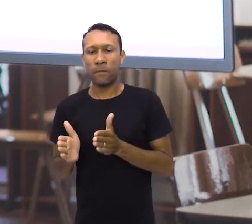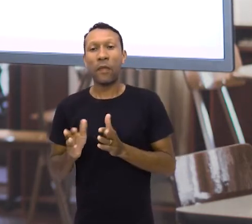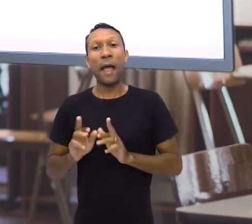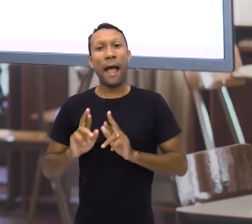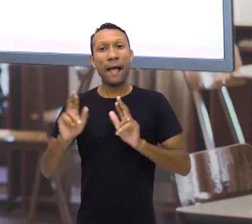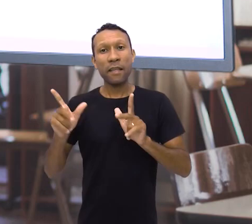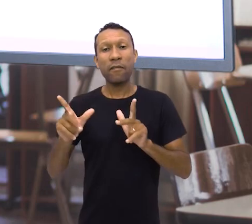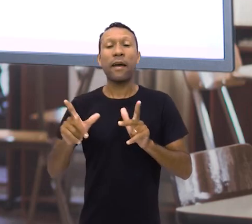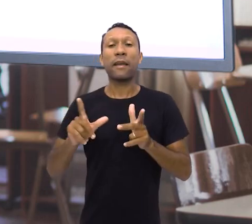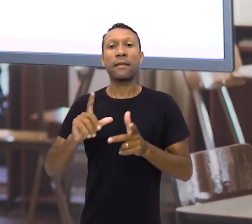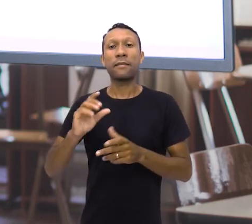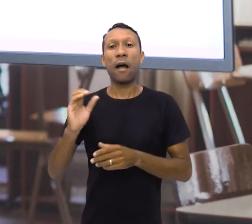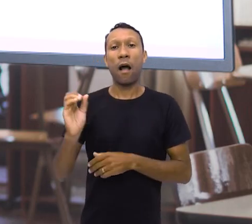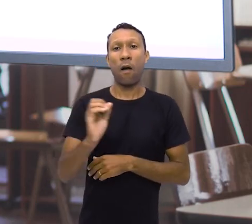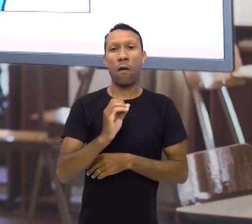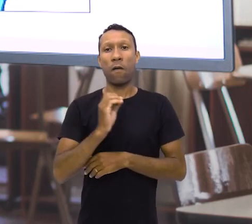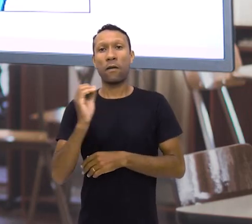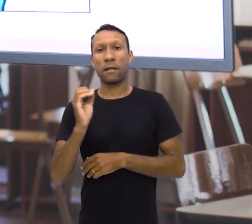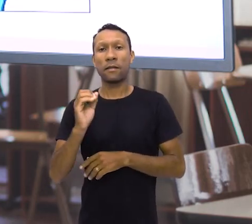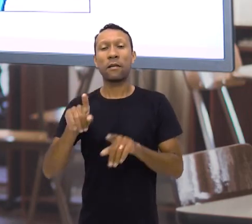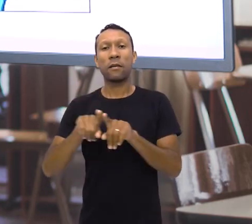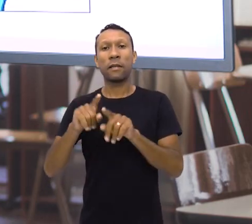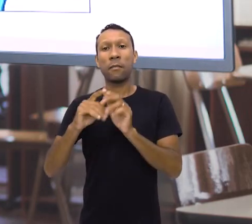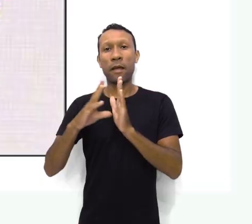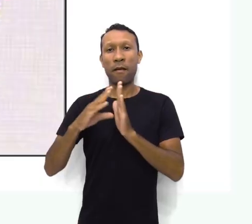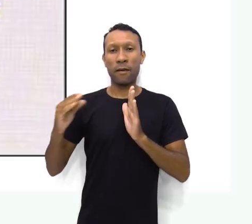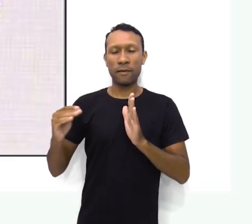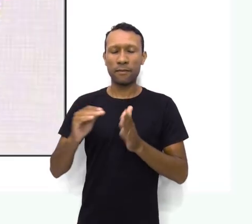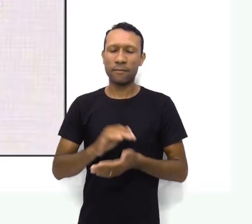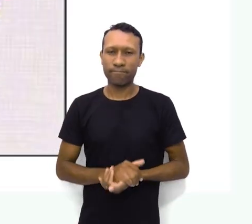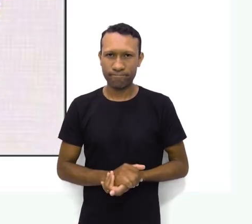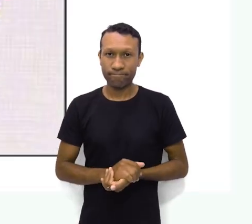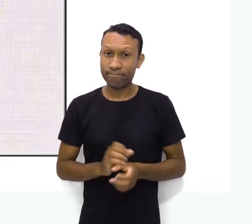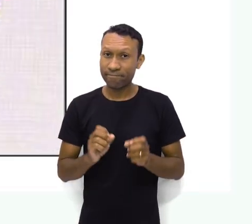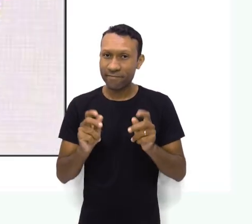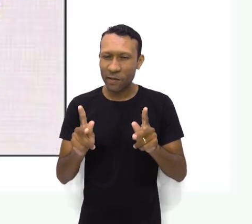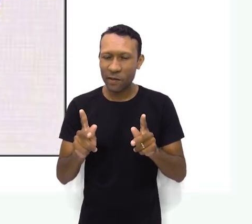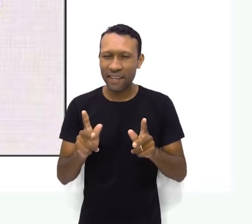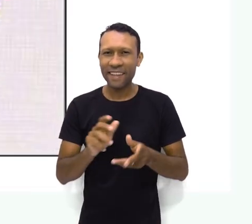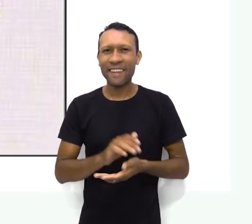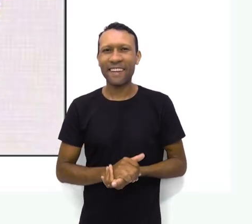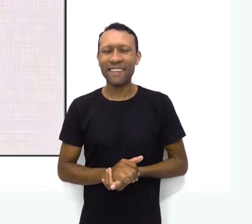rotação e da reflexão. Ok, pessoal? Até a próxima aula.